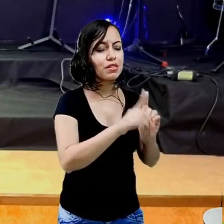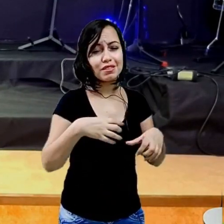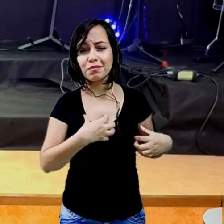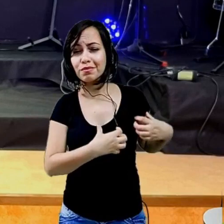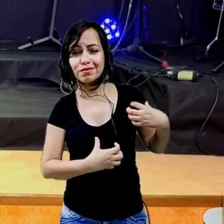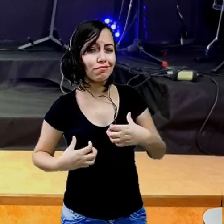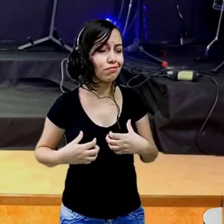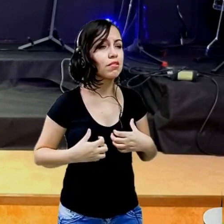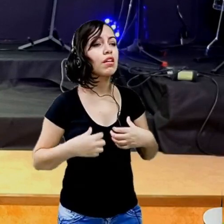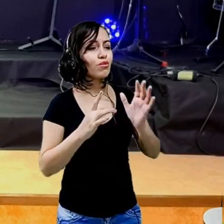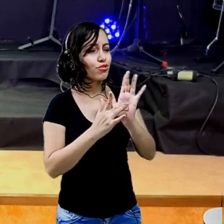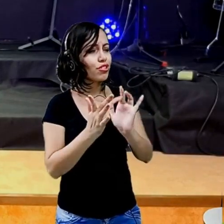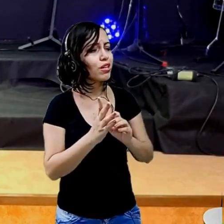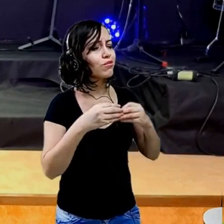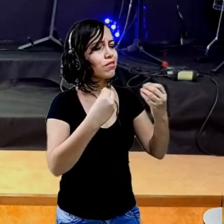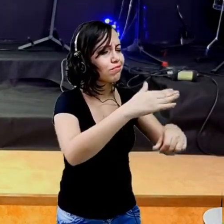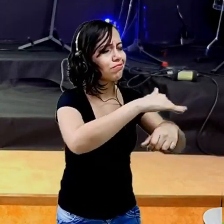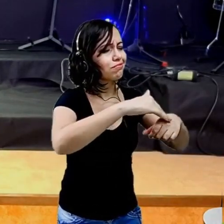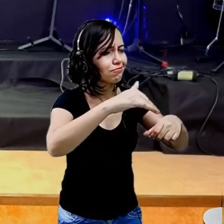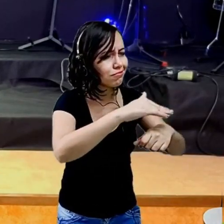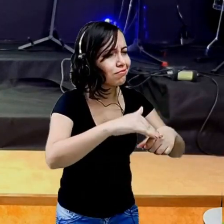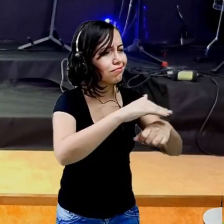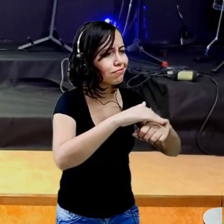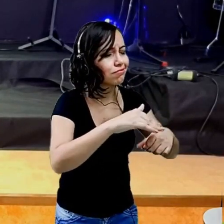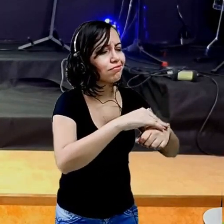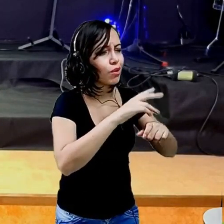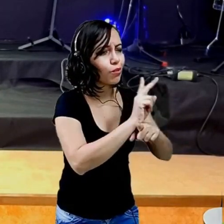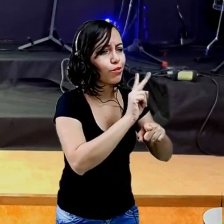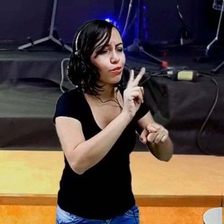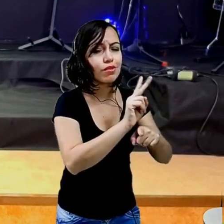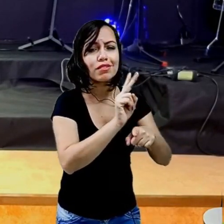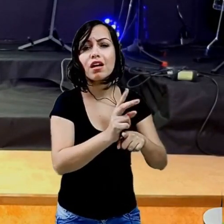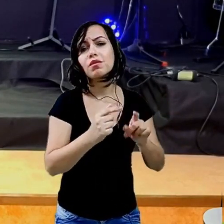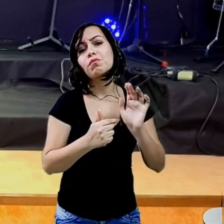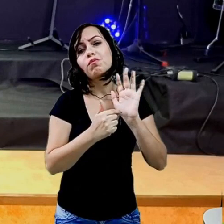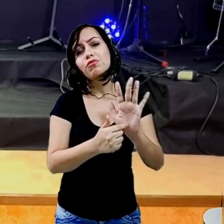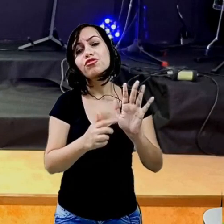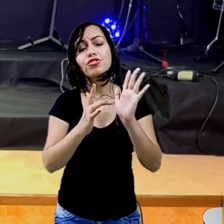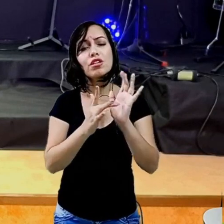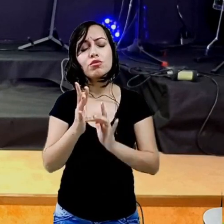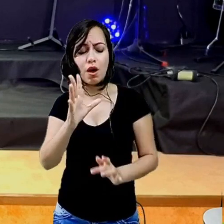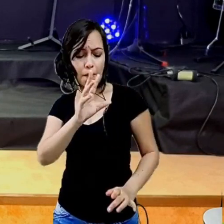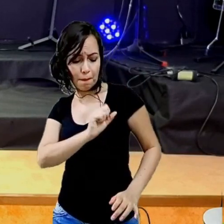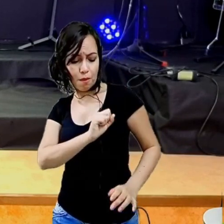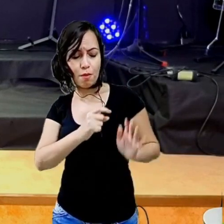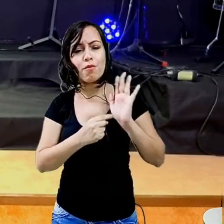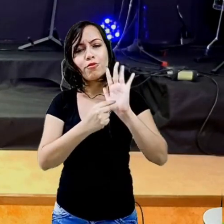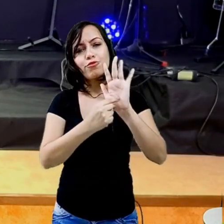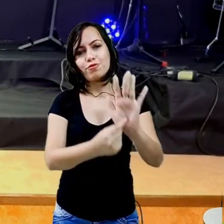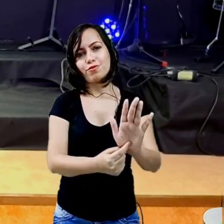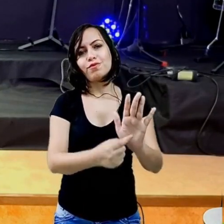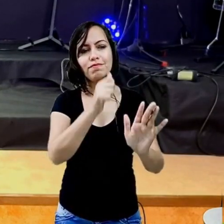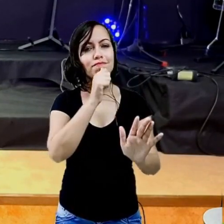Isso revela o amor sacrificial que havia no coração de Jesus pelos